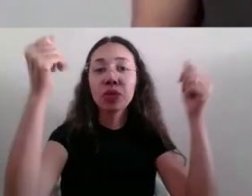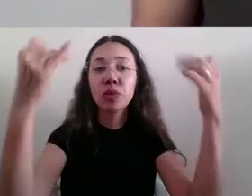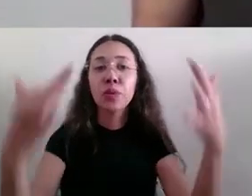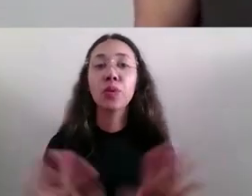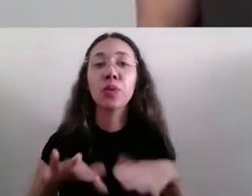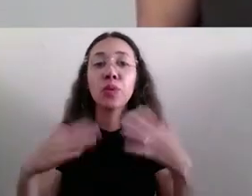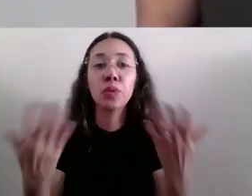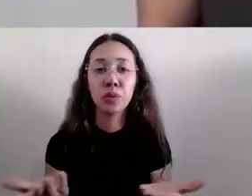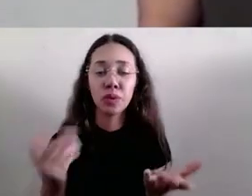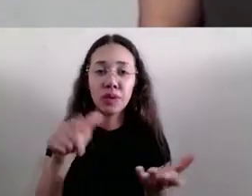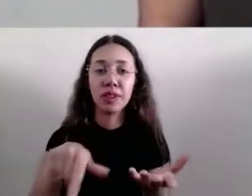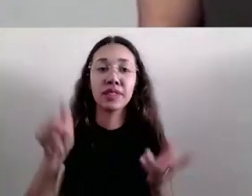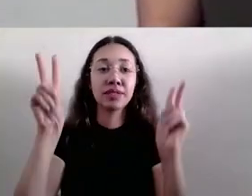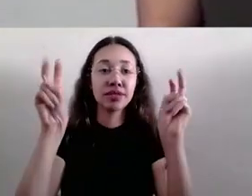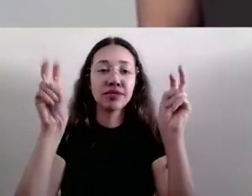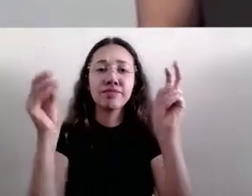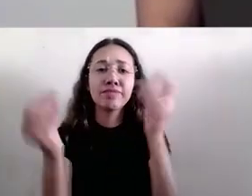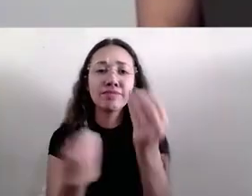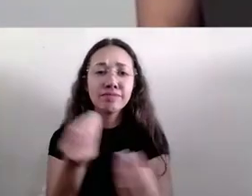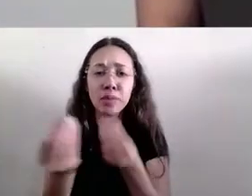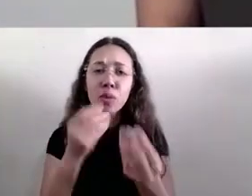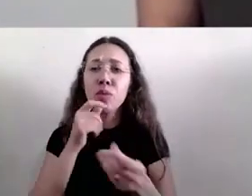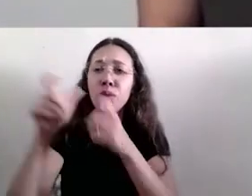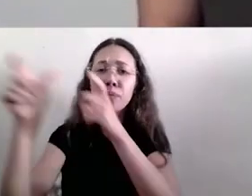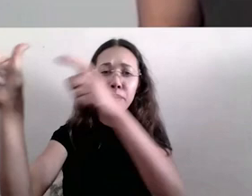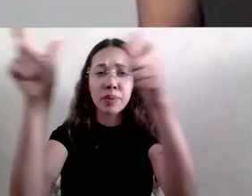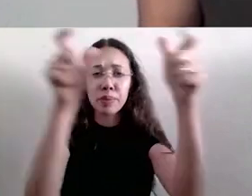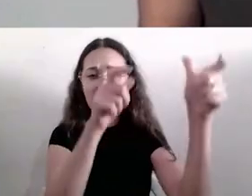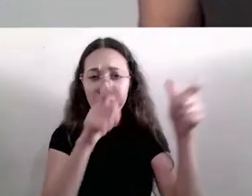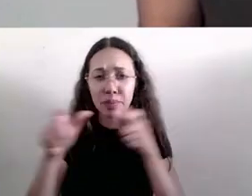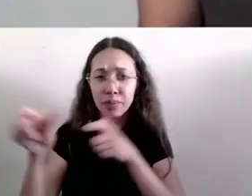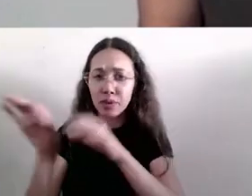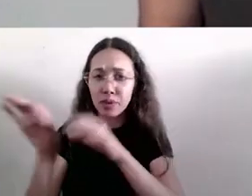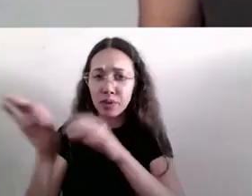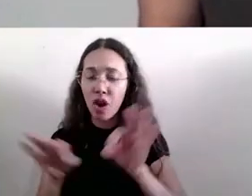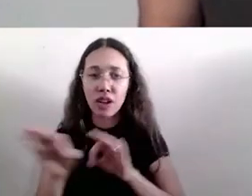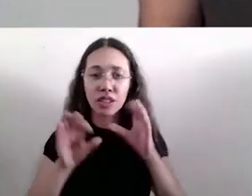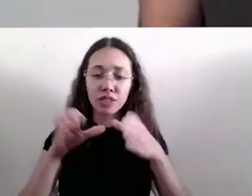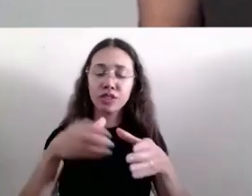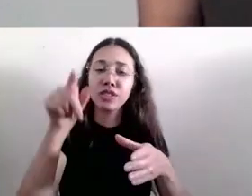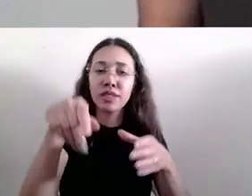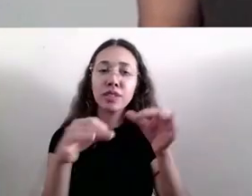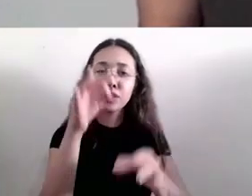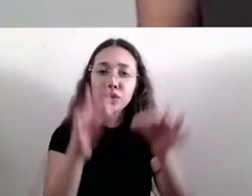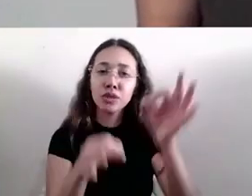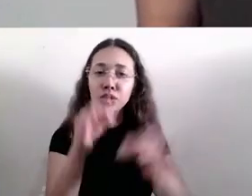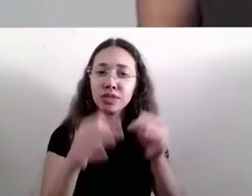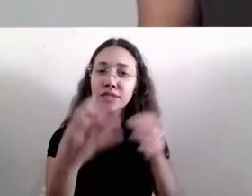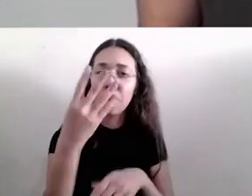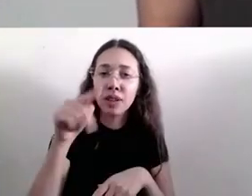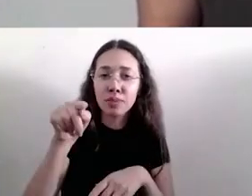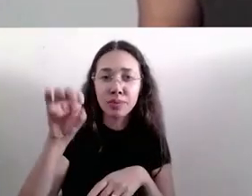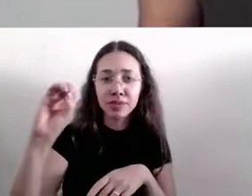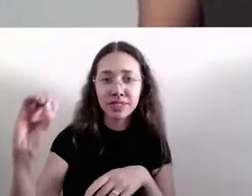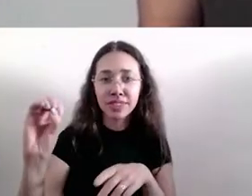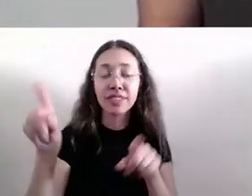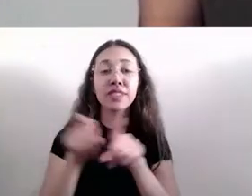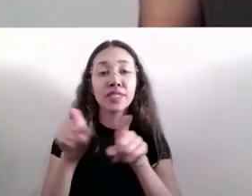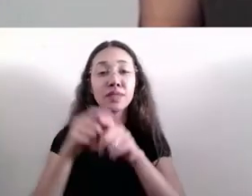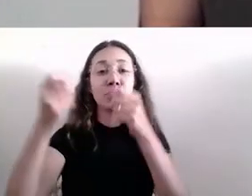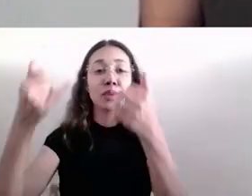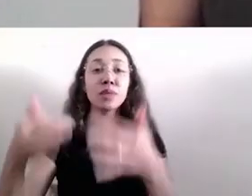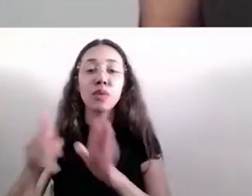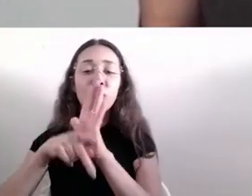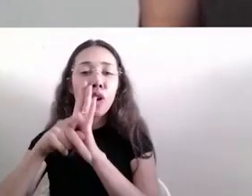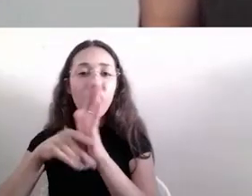respeito a como que as demais regiões estruturaram os núcleos de justiça 4.0 e também falar um pouco do projeto piloto, né, e